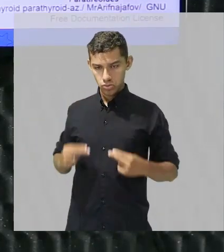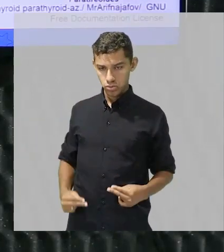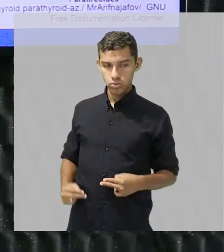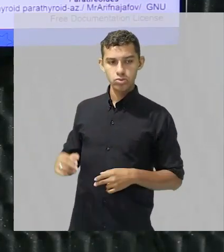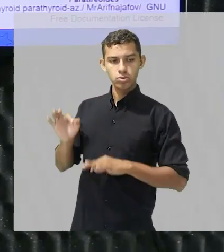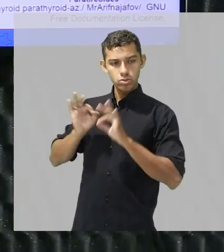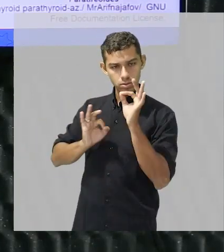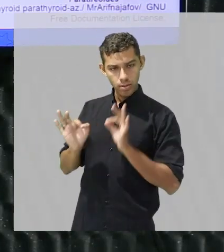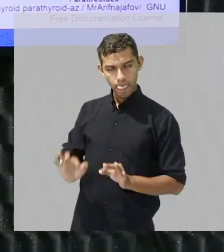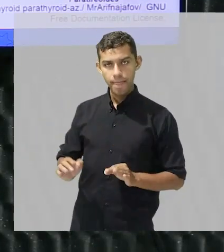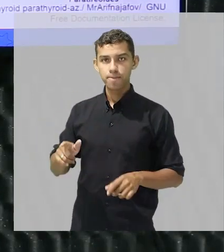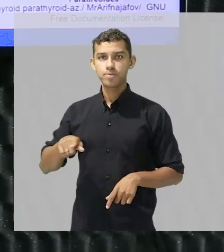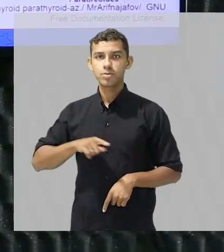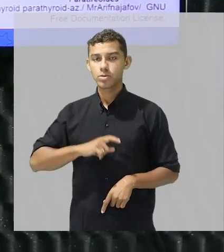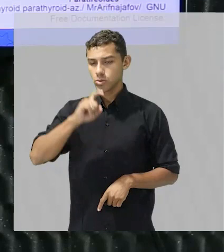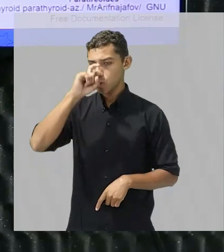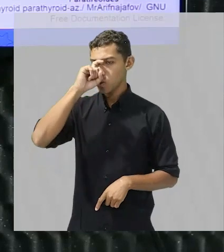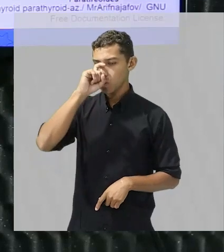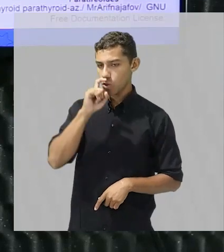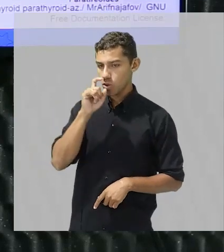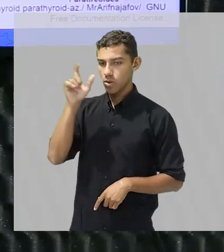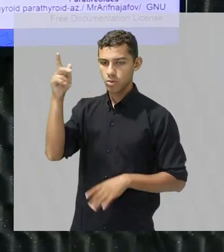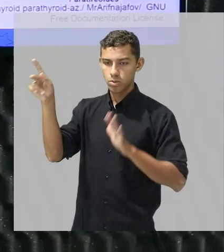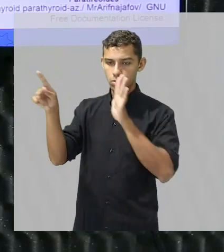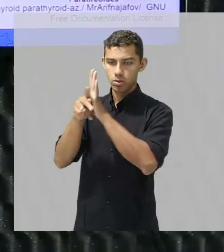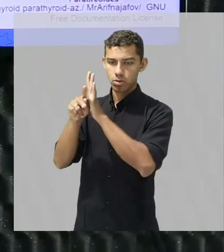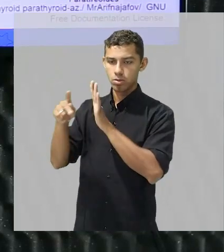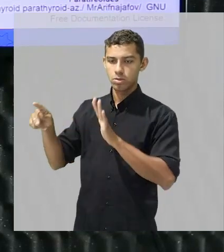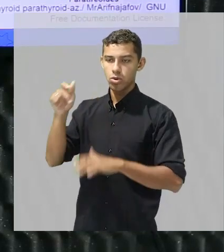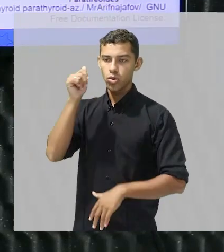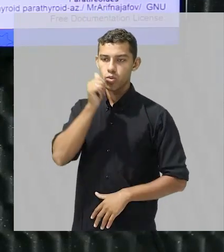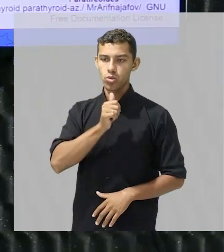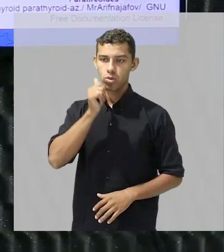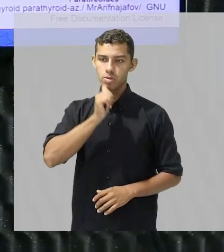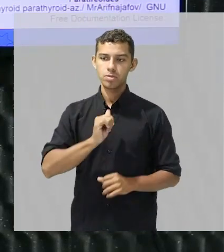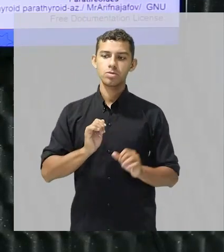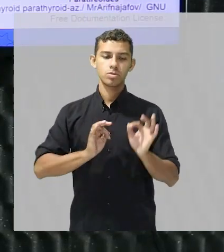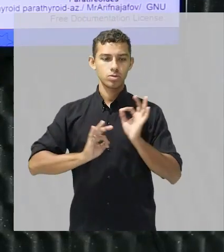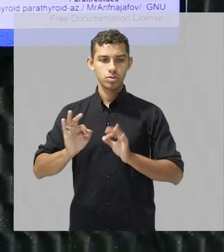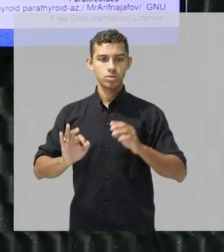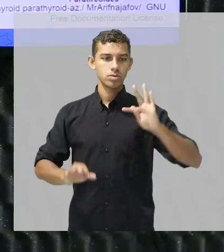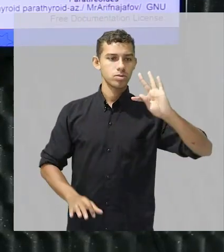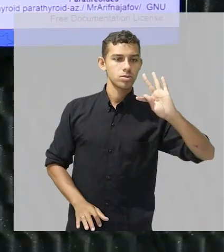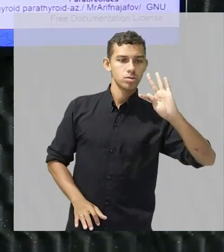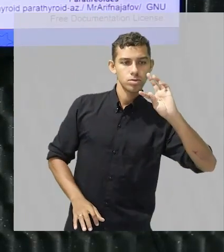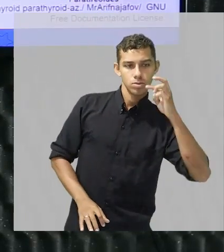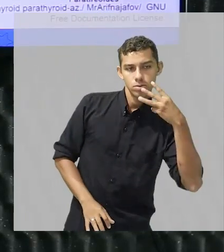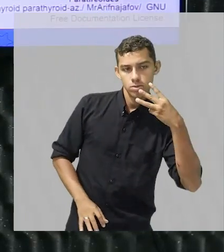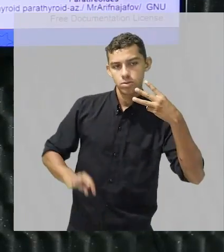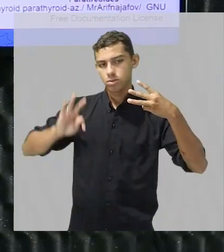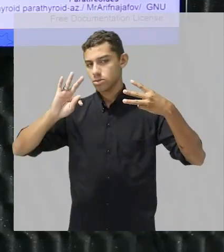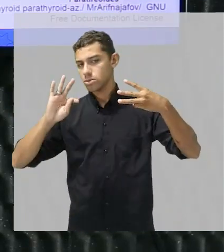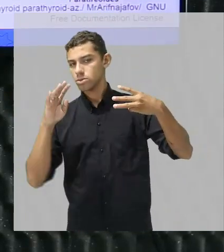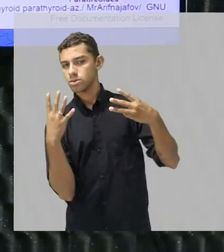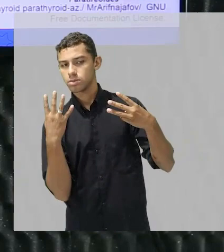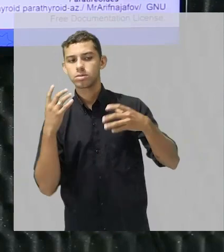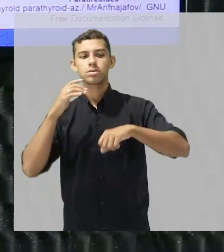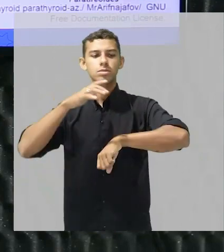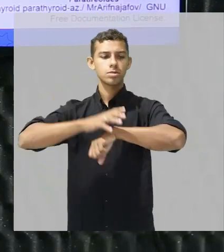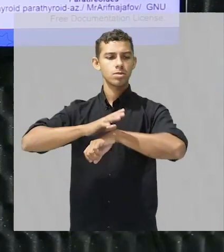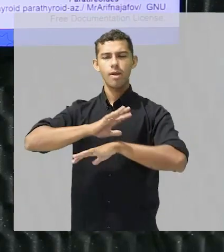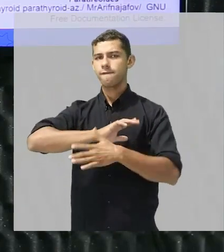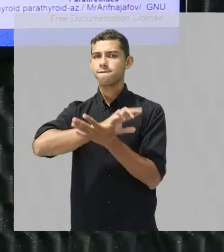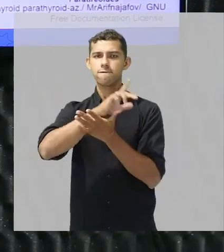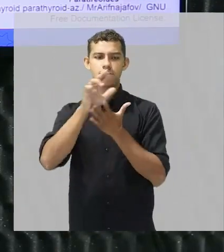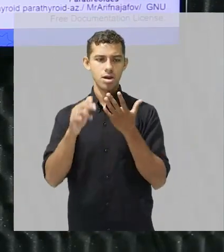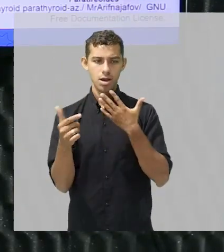regulação do ciclo menstrual. Então, os hormônios T3 e T4, eles estão muito interligados aí com várias funções